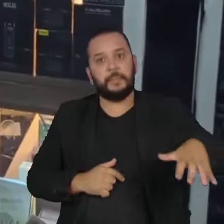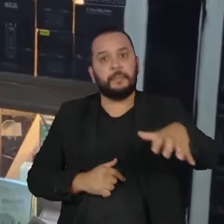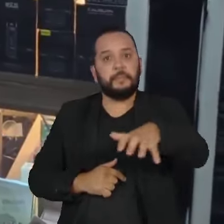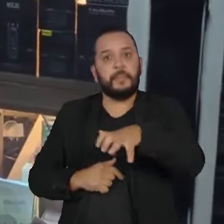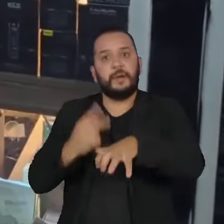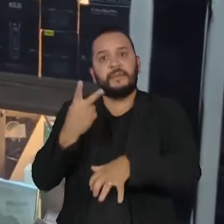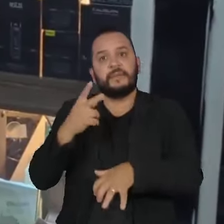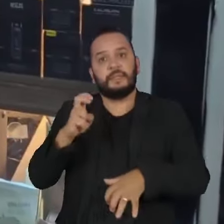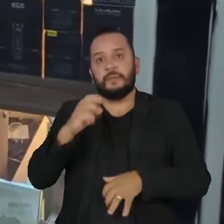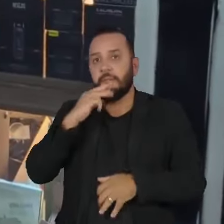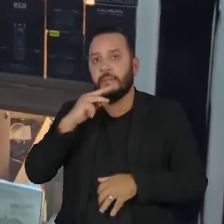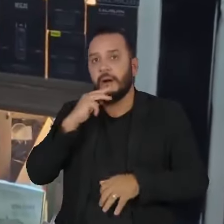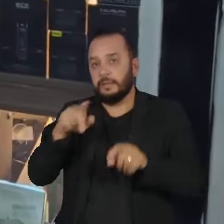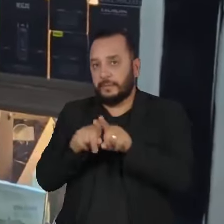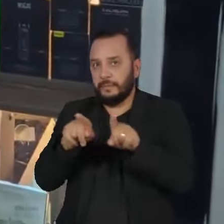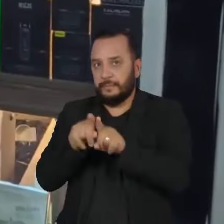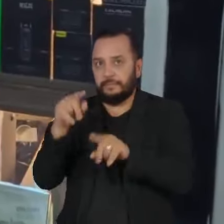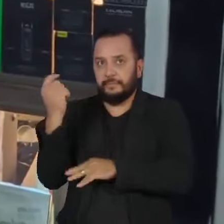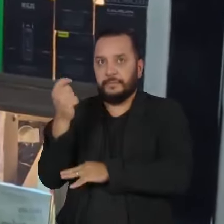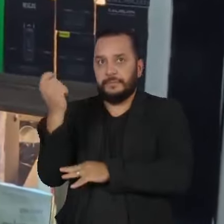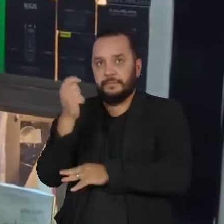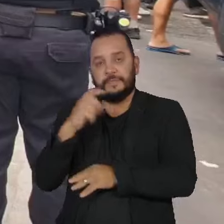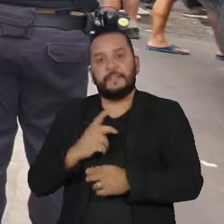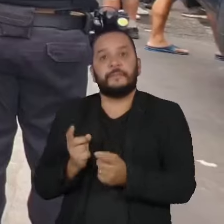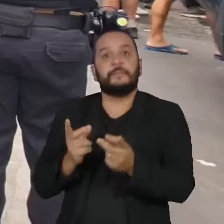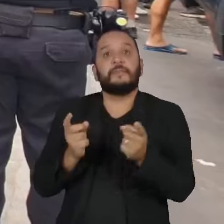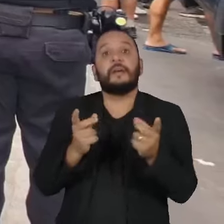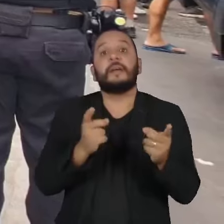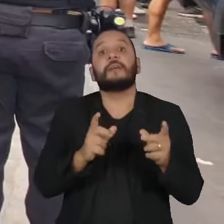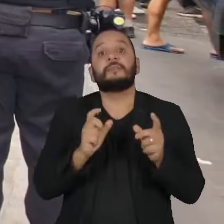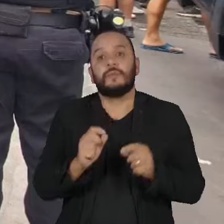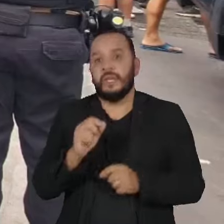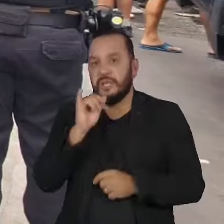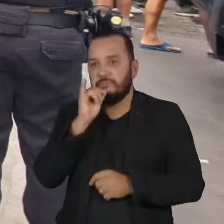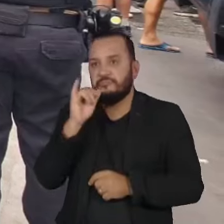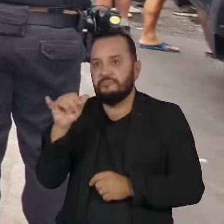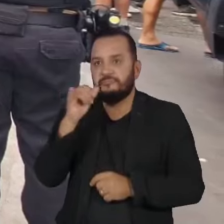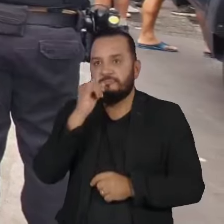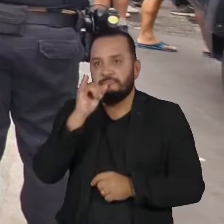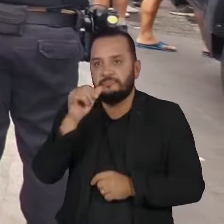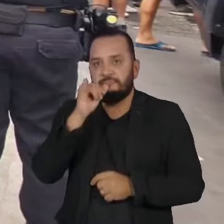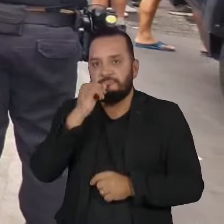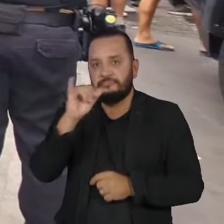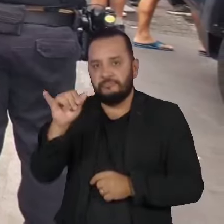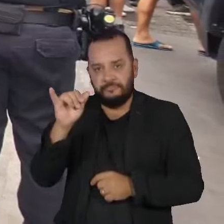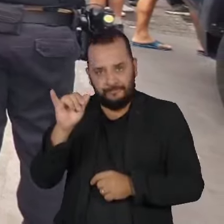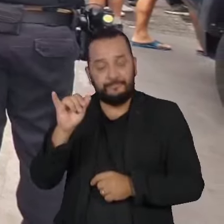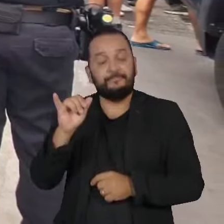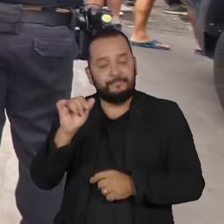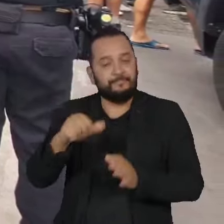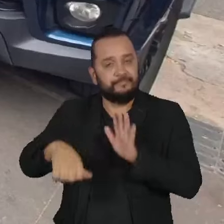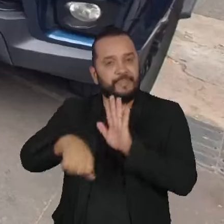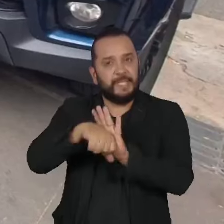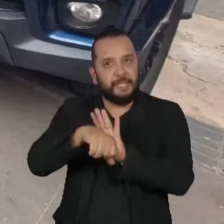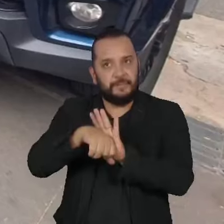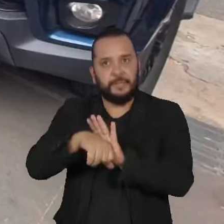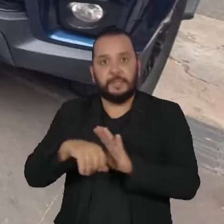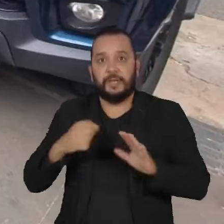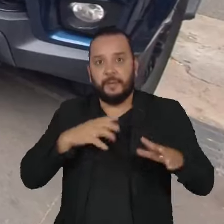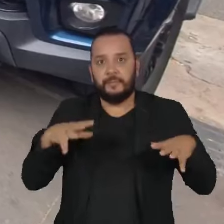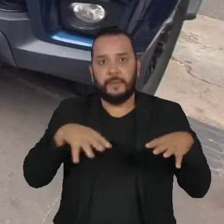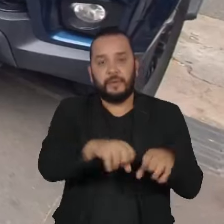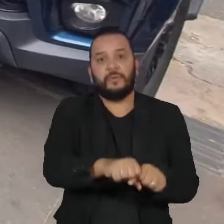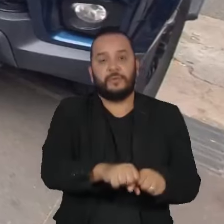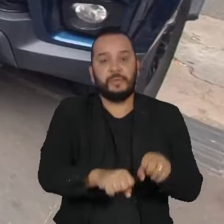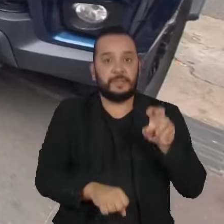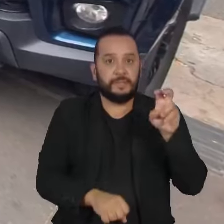Paulista acusados de comercializar ilegalmente cigarros eletrônicos a estimativa de que foram apreendidos entre 5 e 10